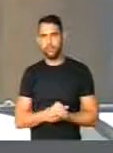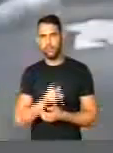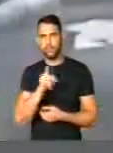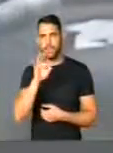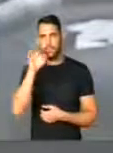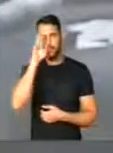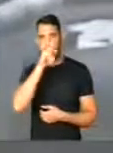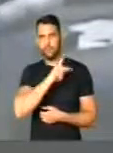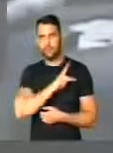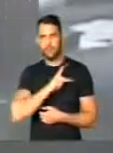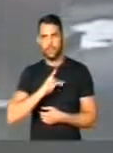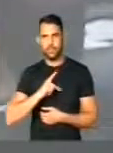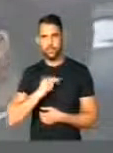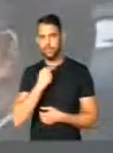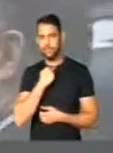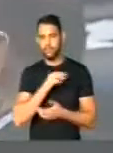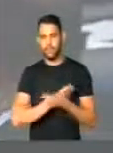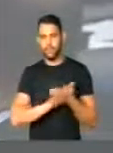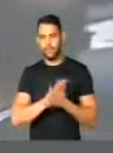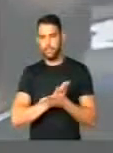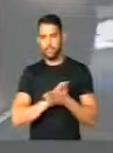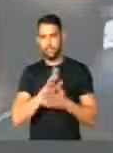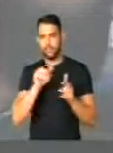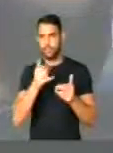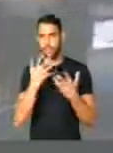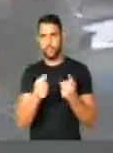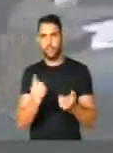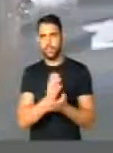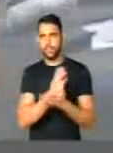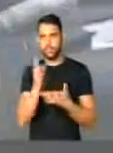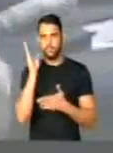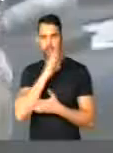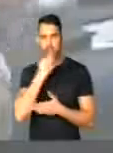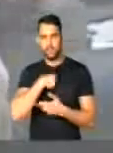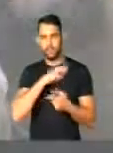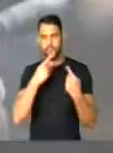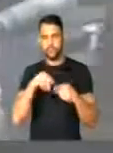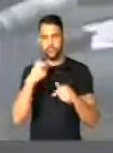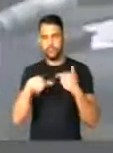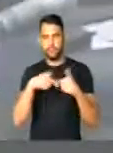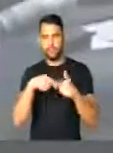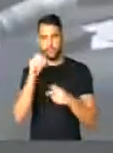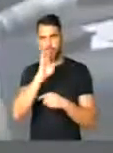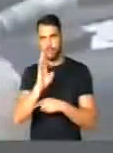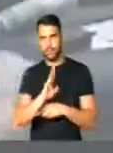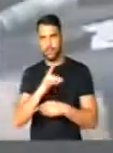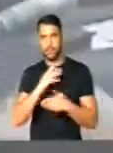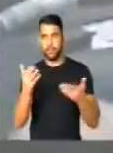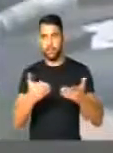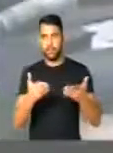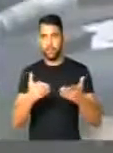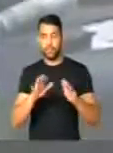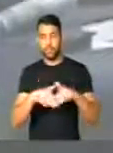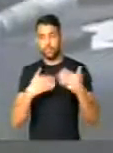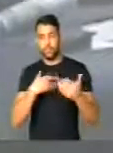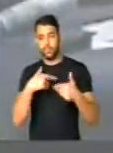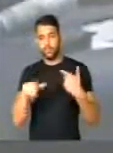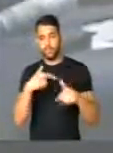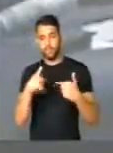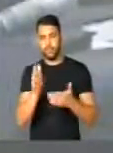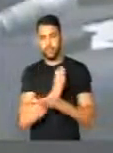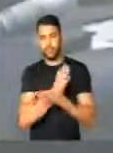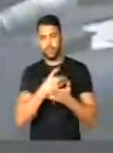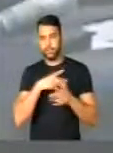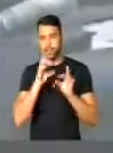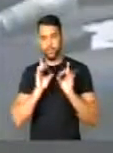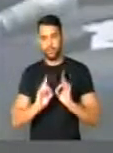Detesto, senhor presidente, não pode jamais aceitar essa maldade contra os trabalhadores brasileiros. Hoje, quando o trabalhador não tem o